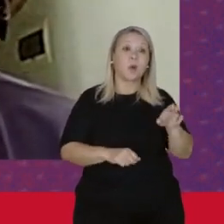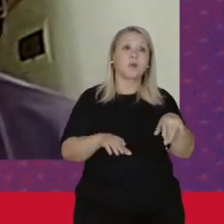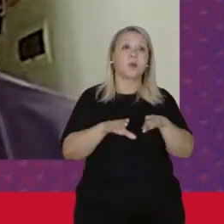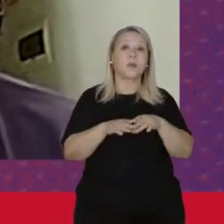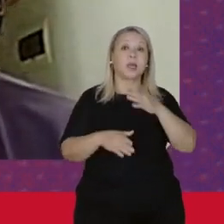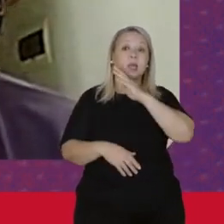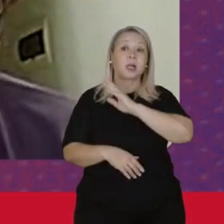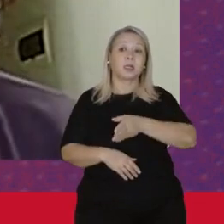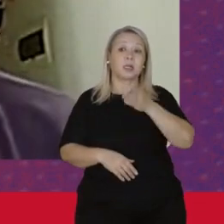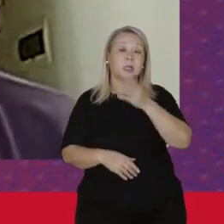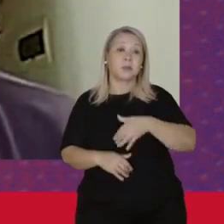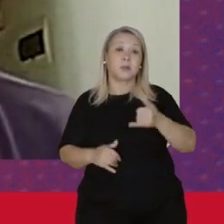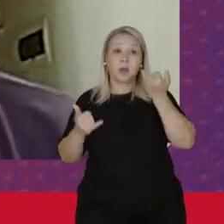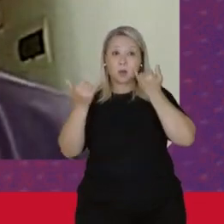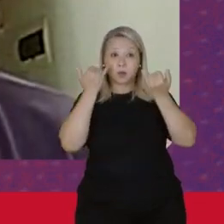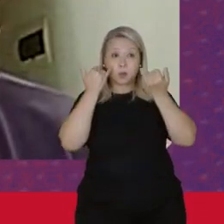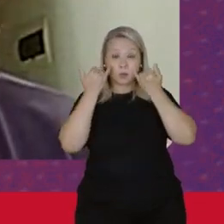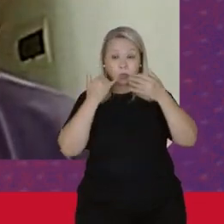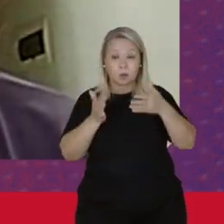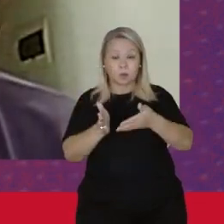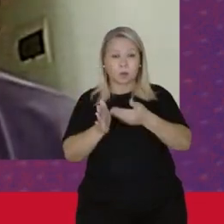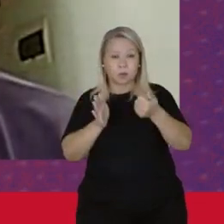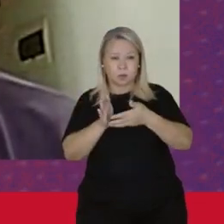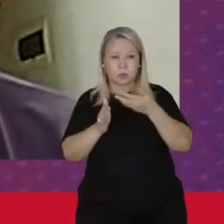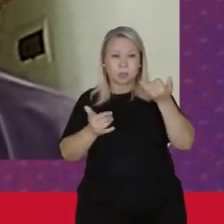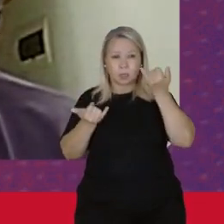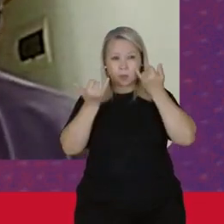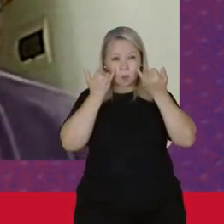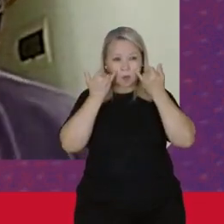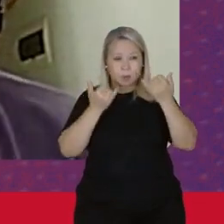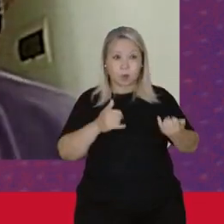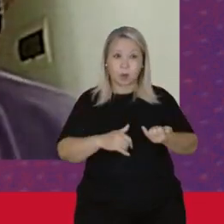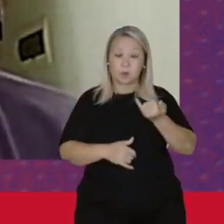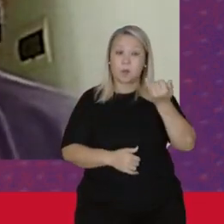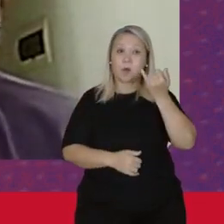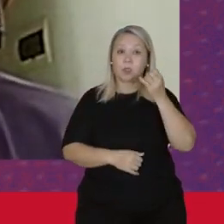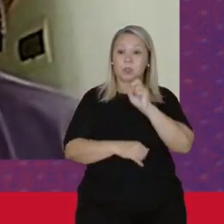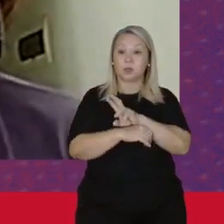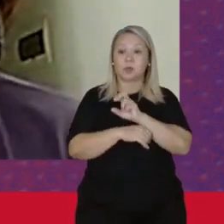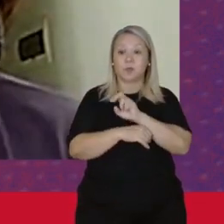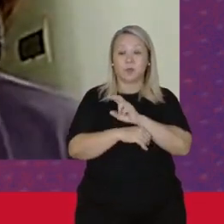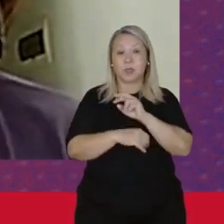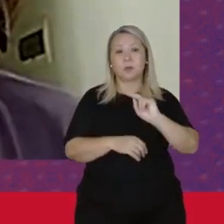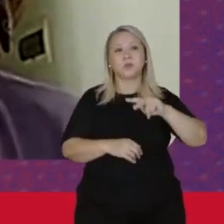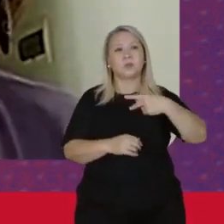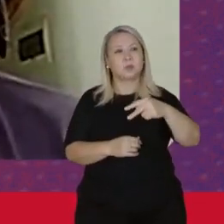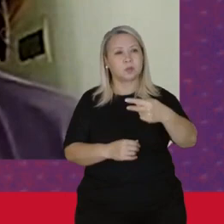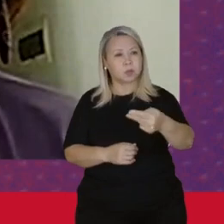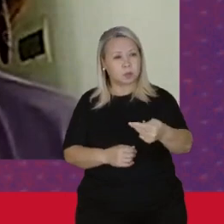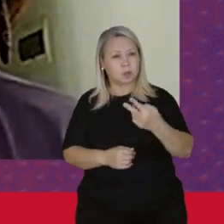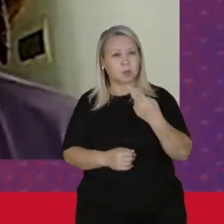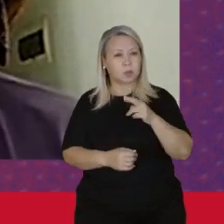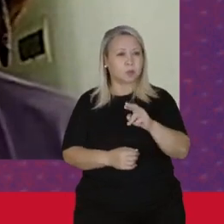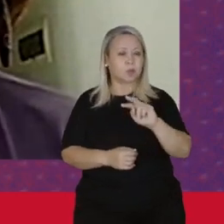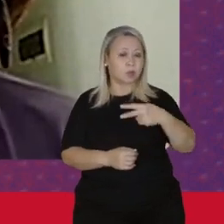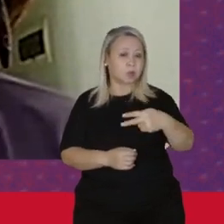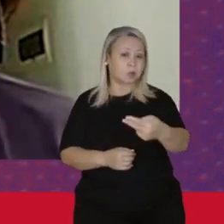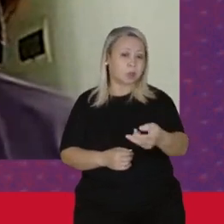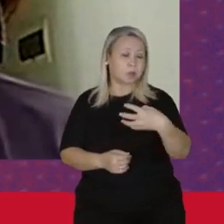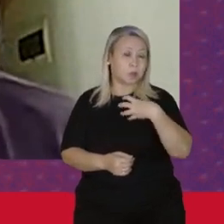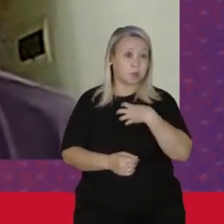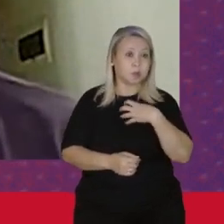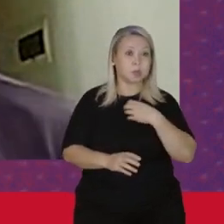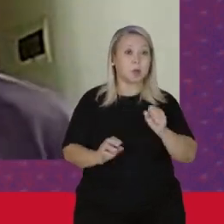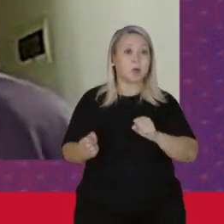eliminar algumas informações, retirar algumas informações sobre algumas consequências, ou algumas situações